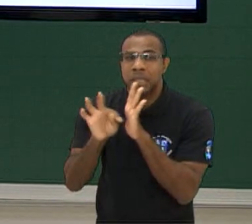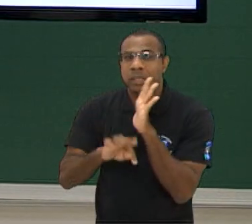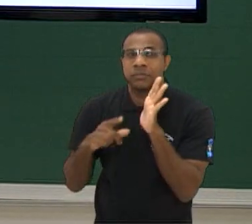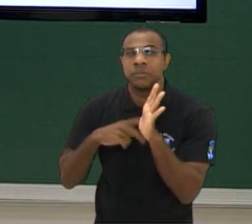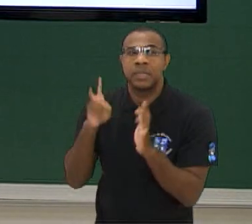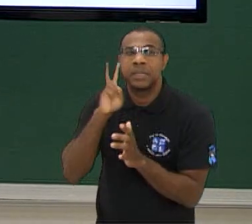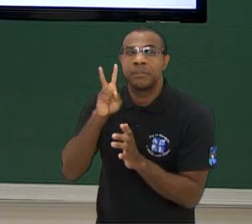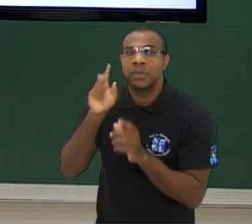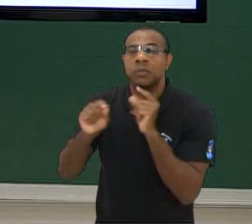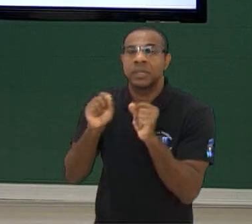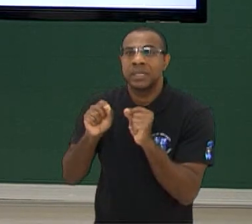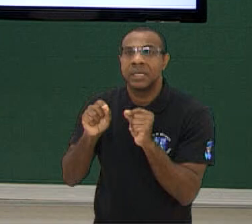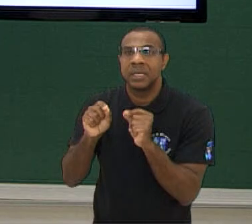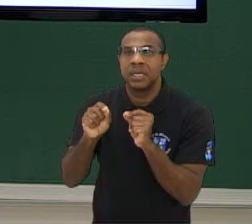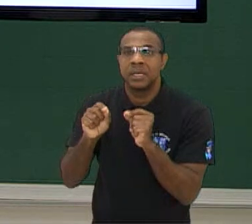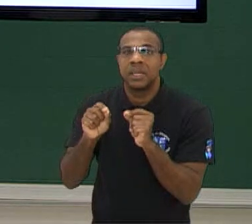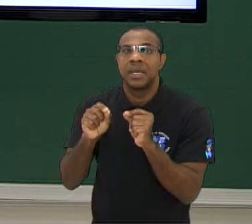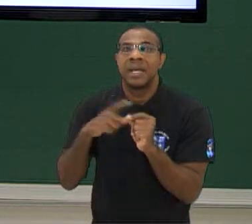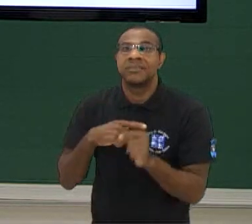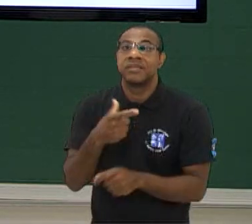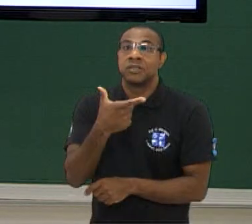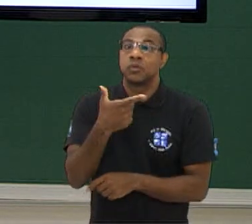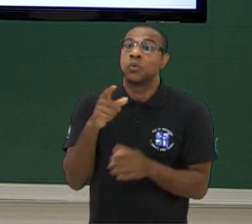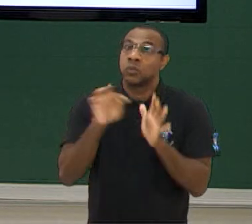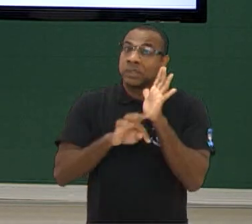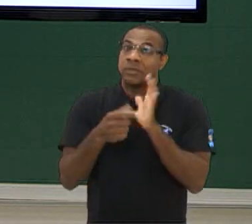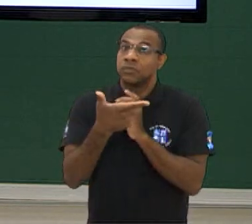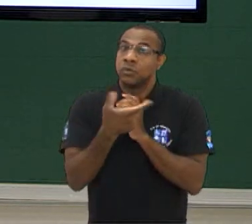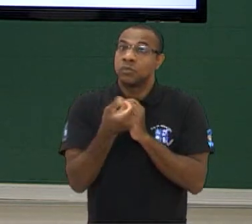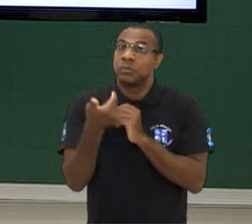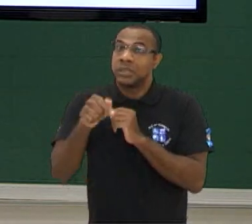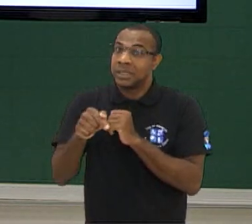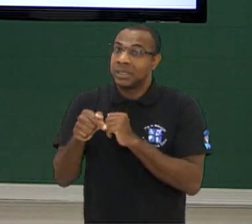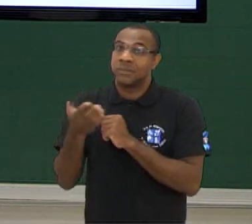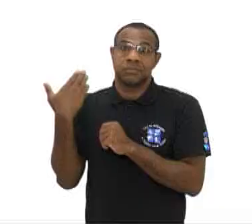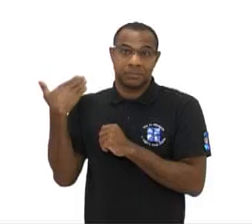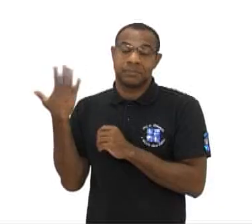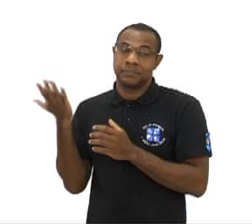precisamos lembrar que o texto é de 2017, certo?